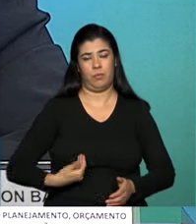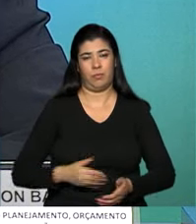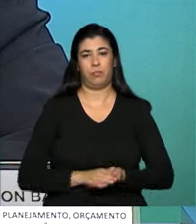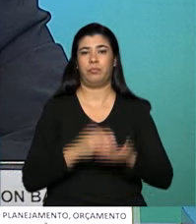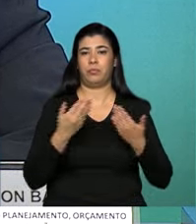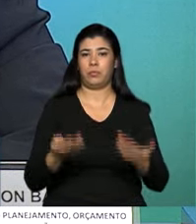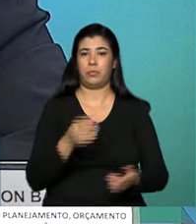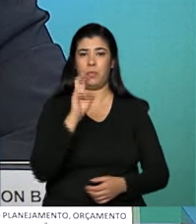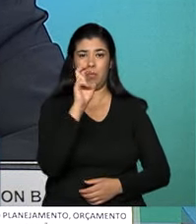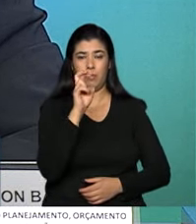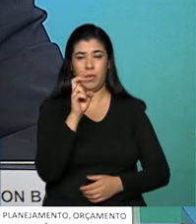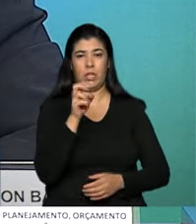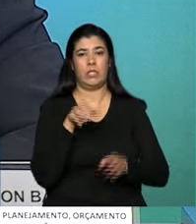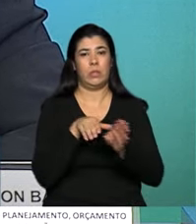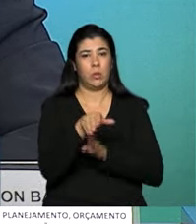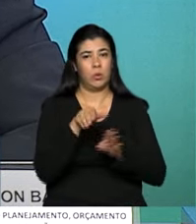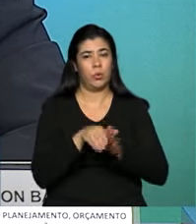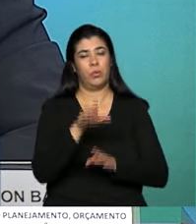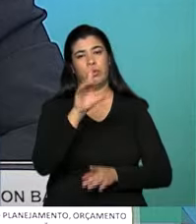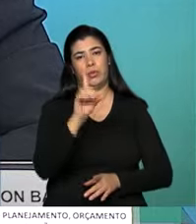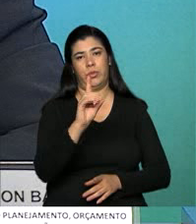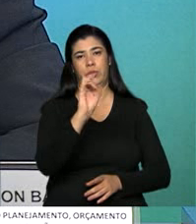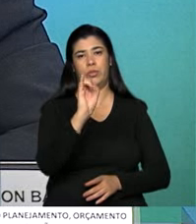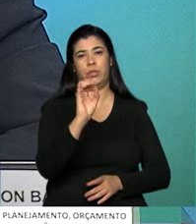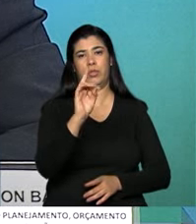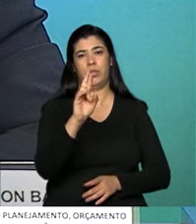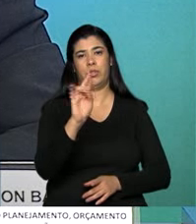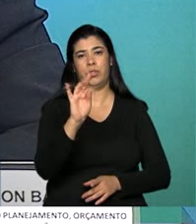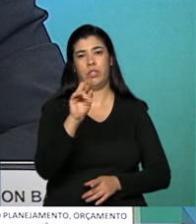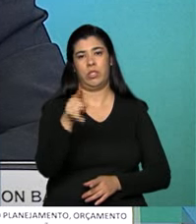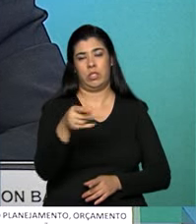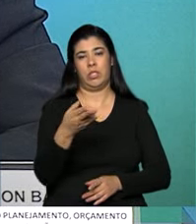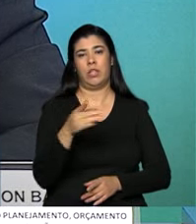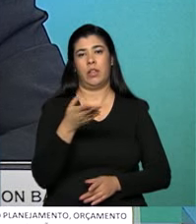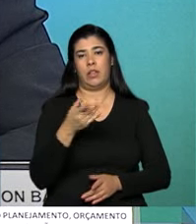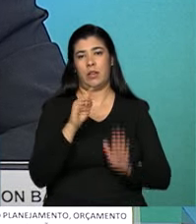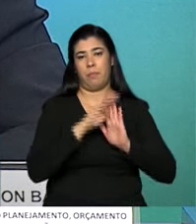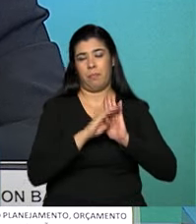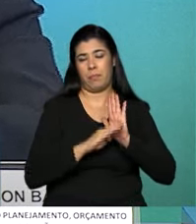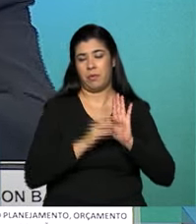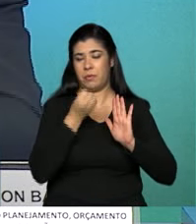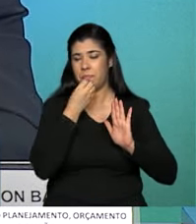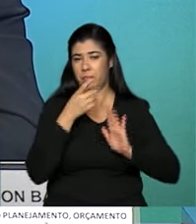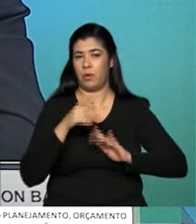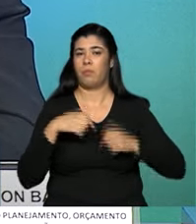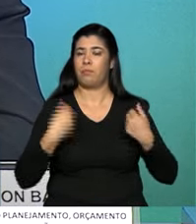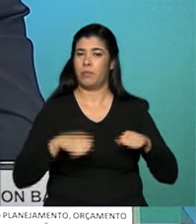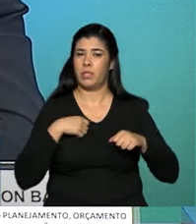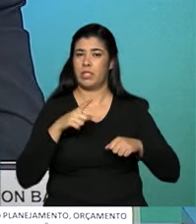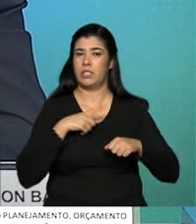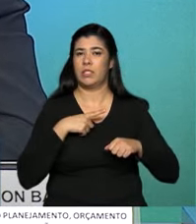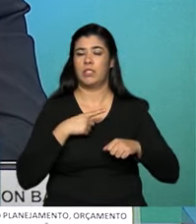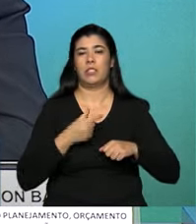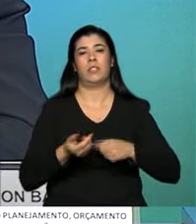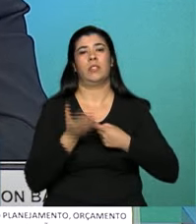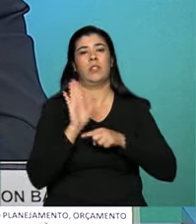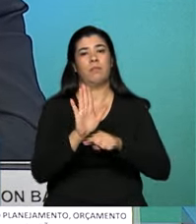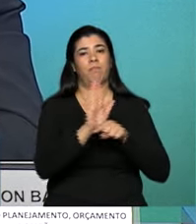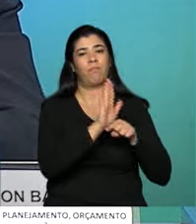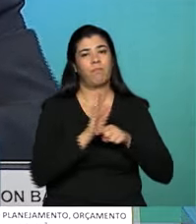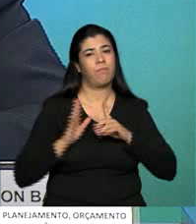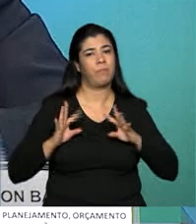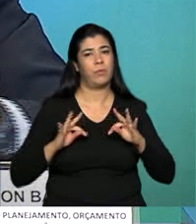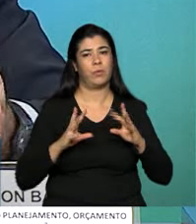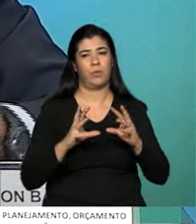diretrizes Esse é um programa como eu falei que exige para o seu bom funcionamento sua boa implementação a colaboração de todo o governo